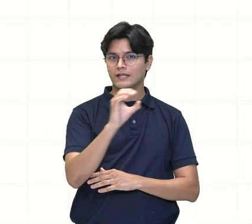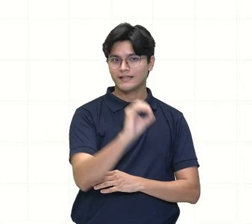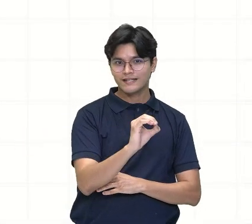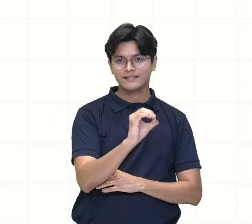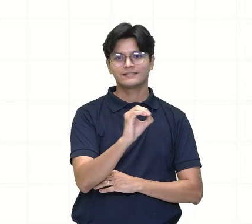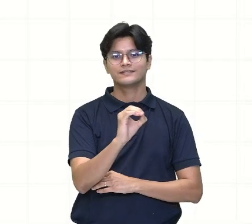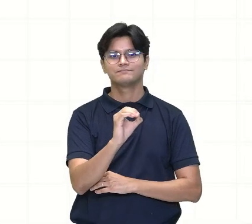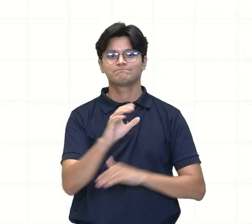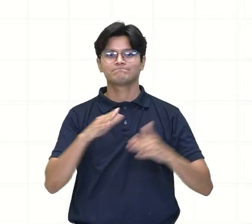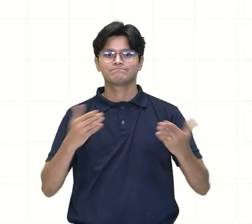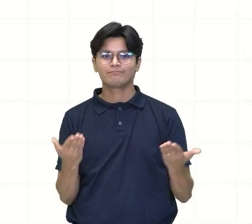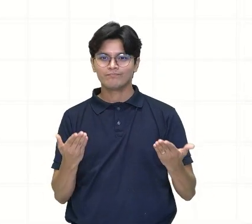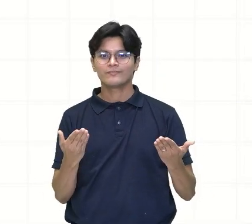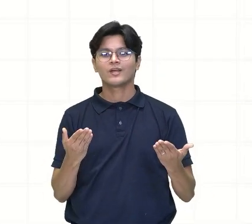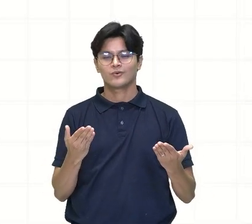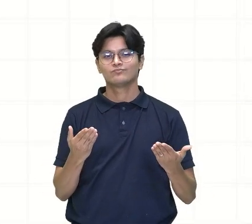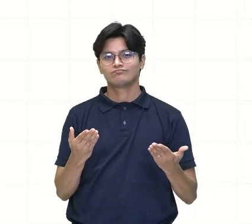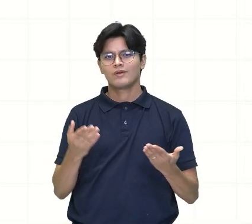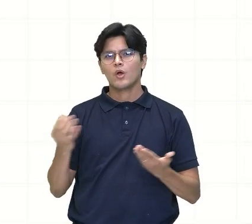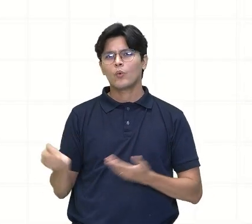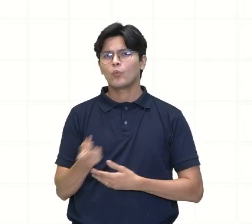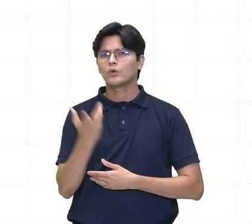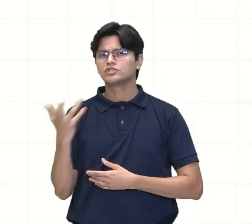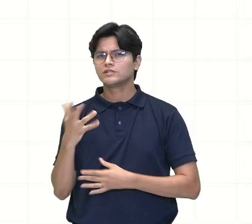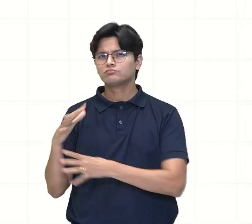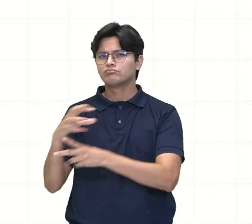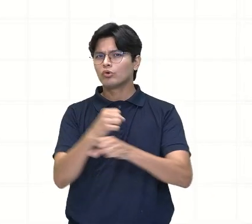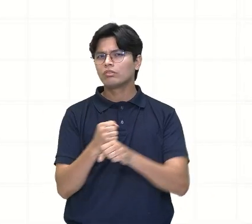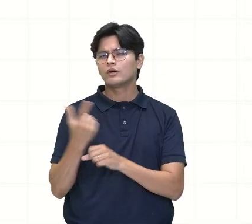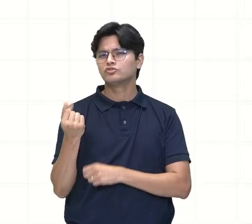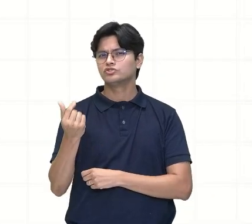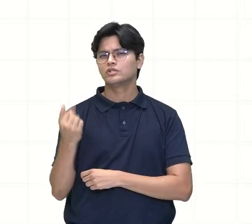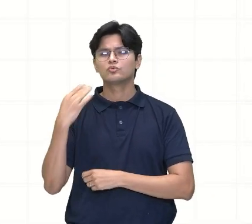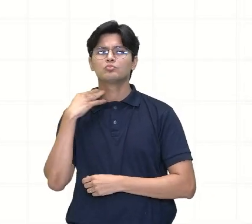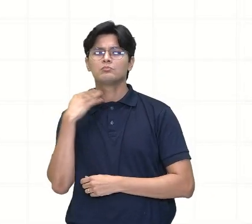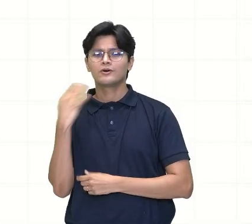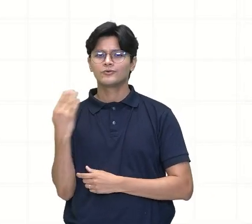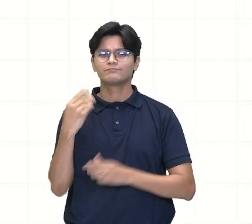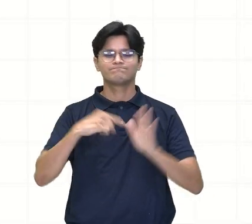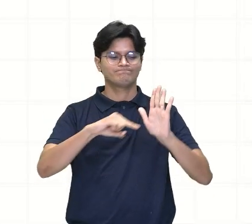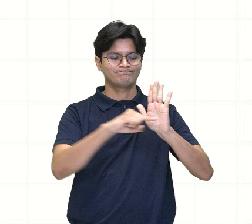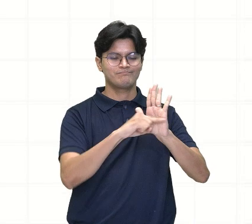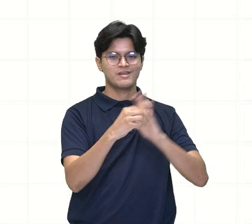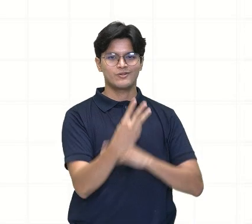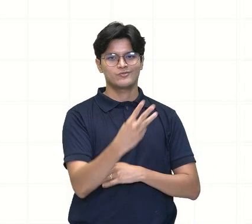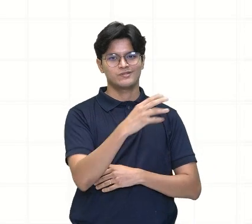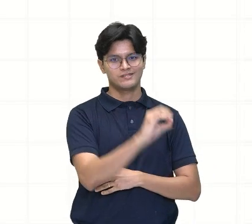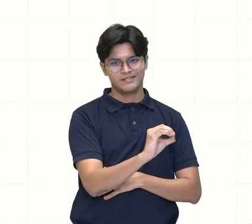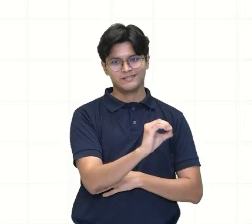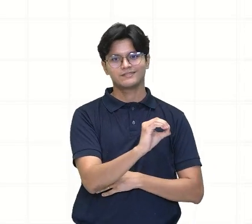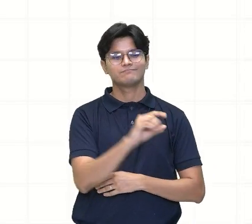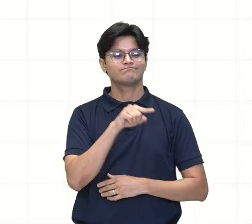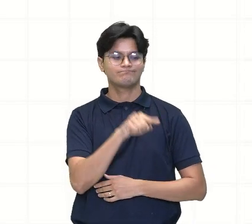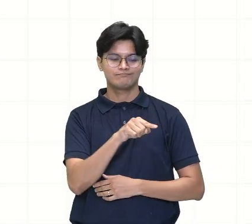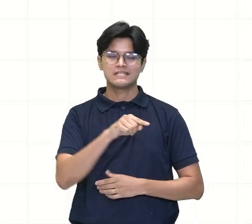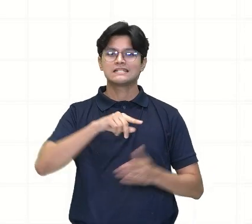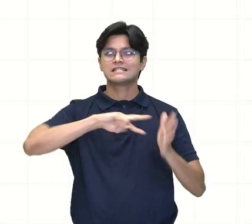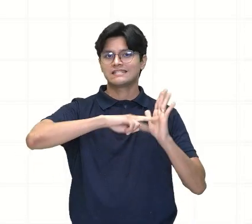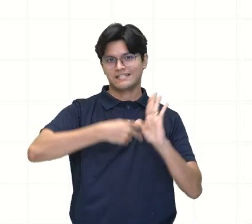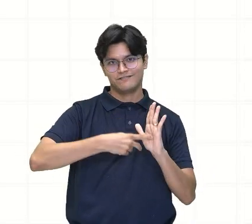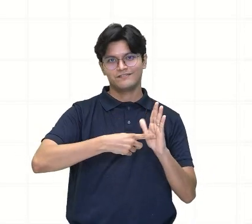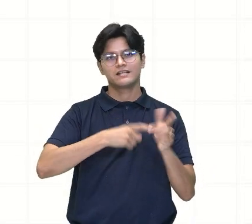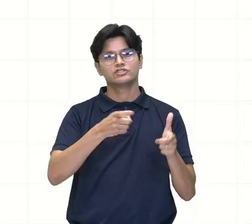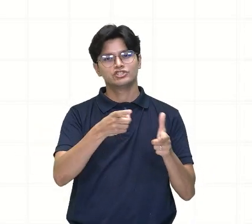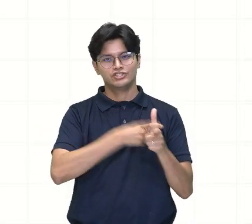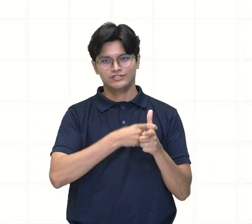ficou devendo R$ 30 e a gente pode representar esse dinheiro que ele está devendo como valor